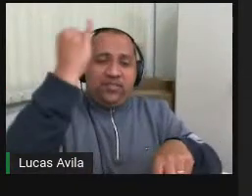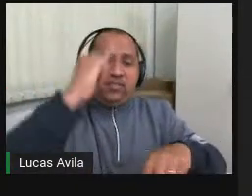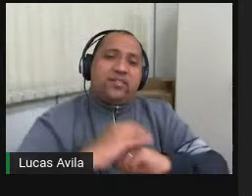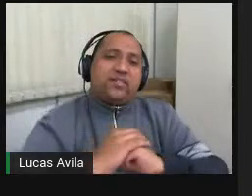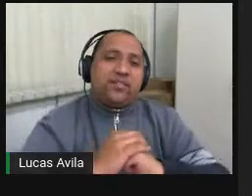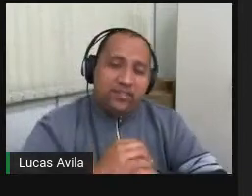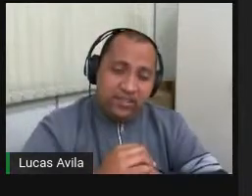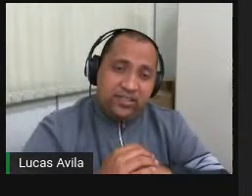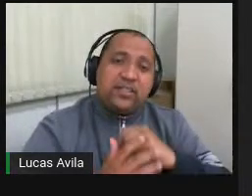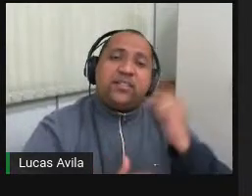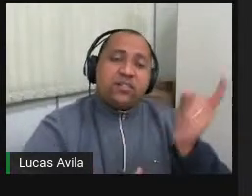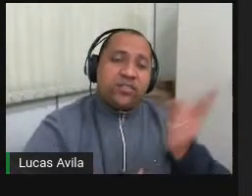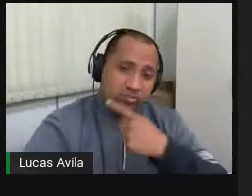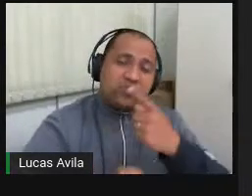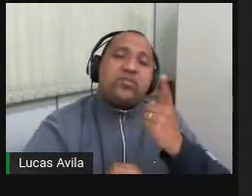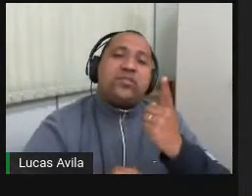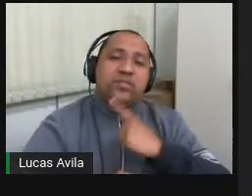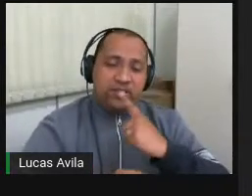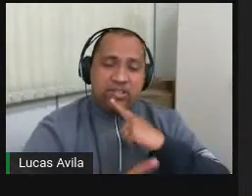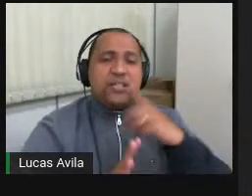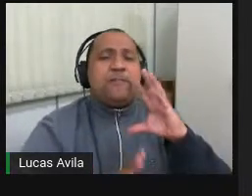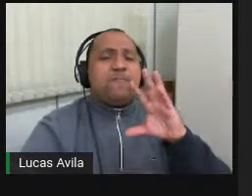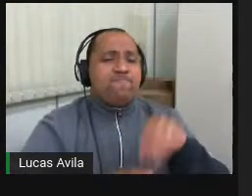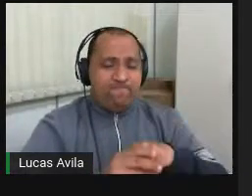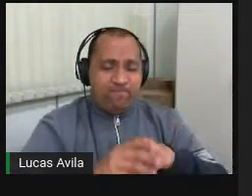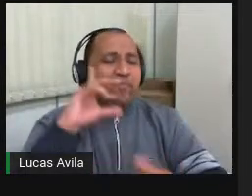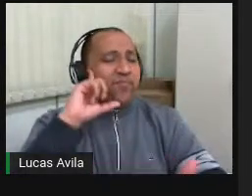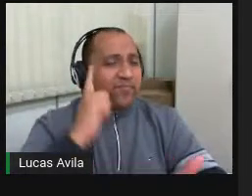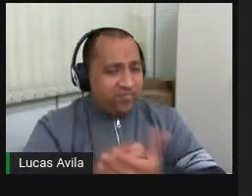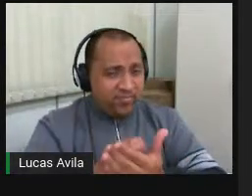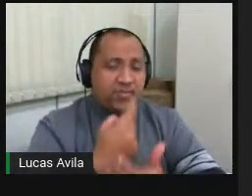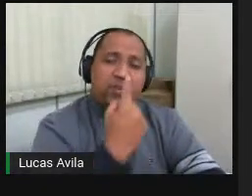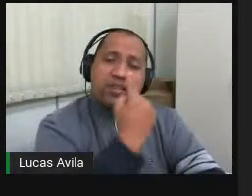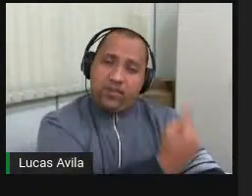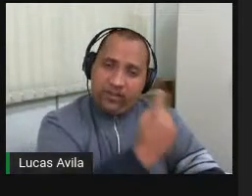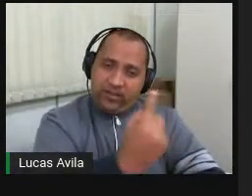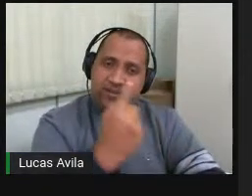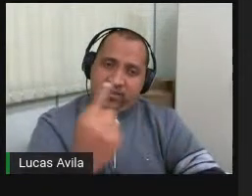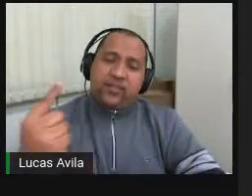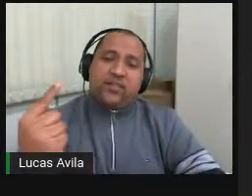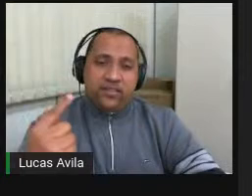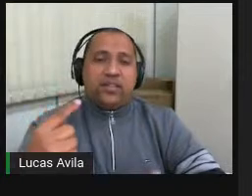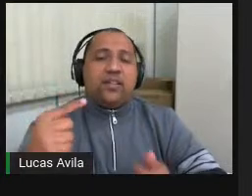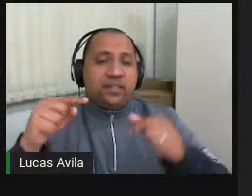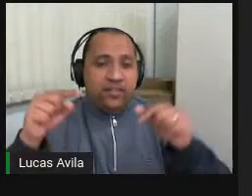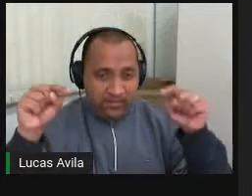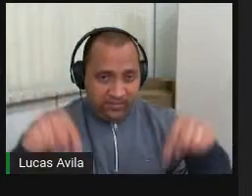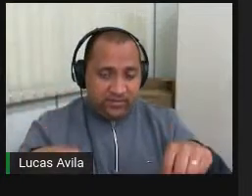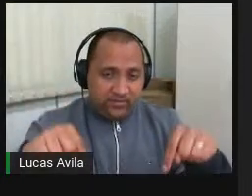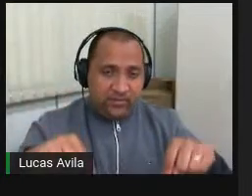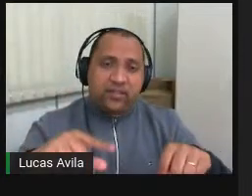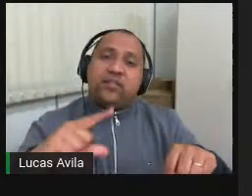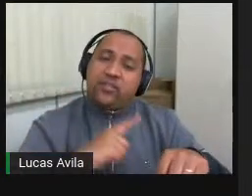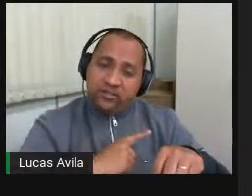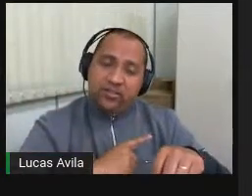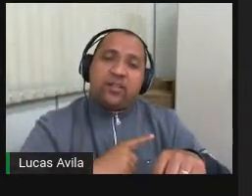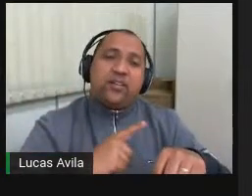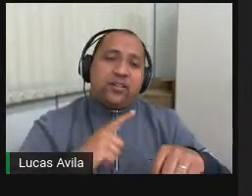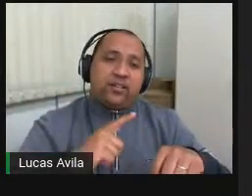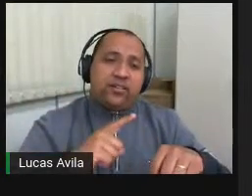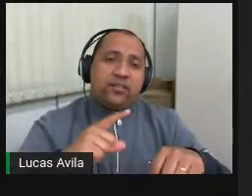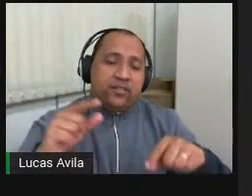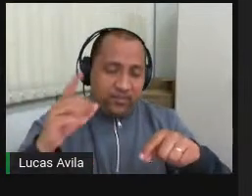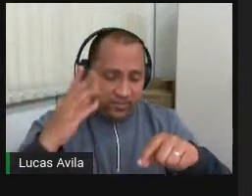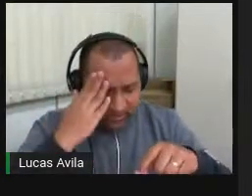da inserção e da decisão de cada um de nós, logo aí, daqui a pouco, de